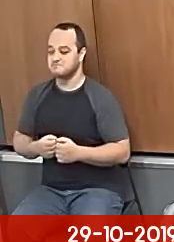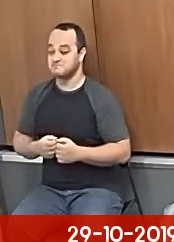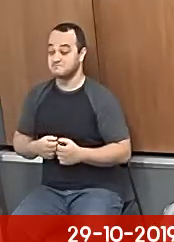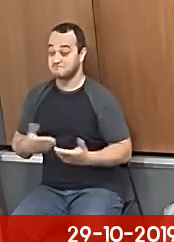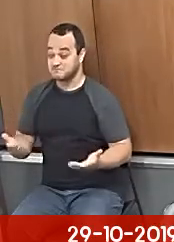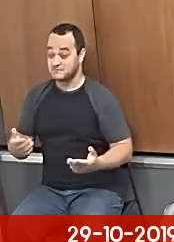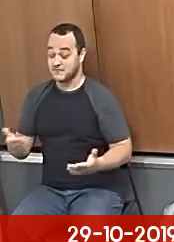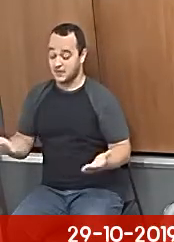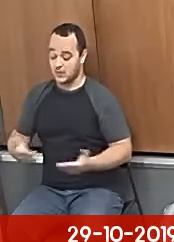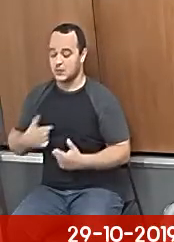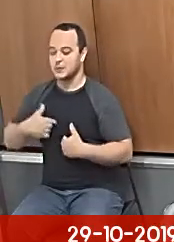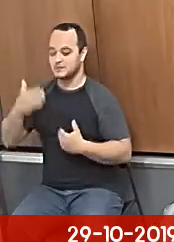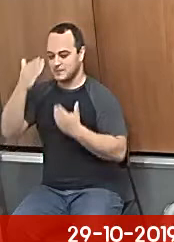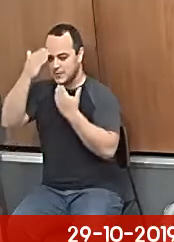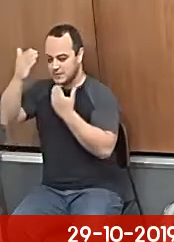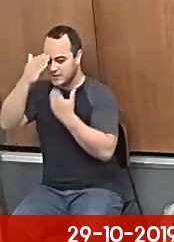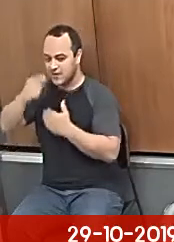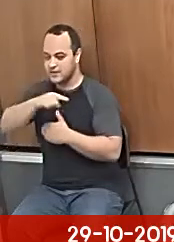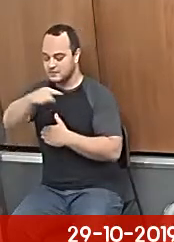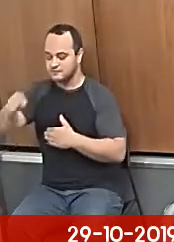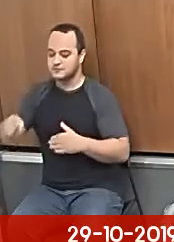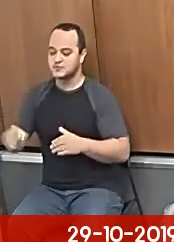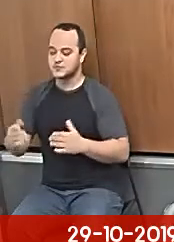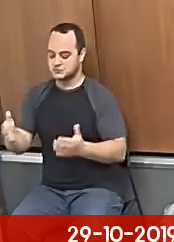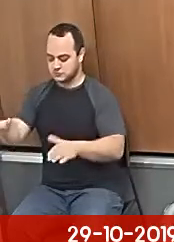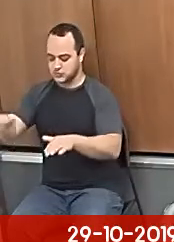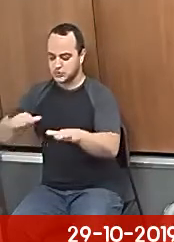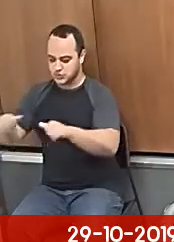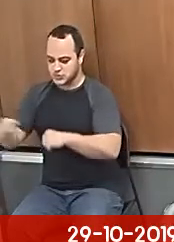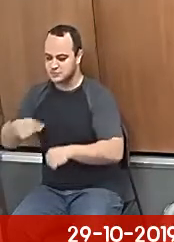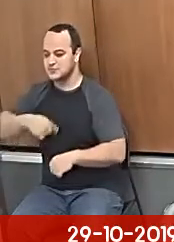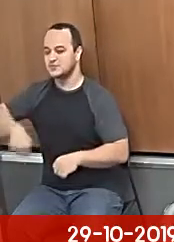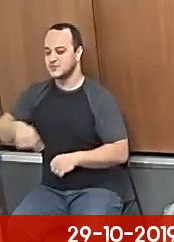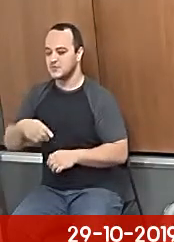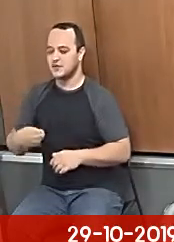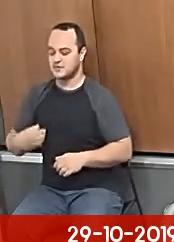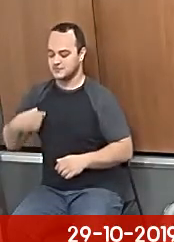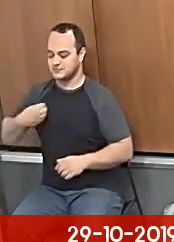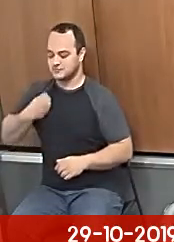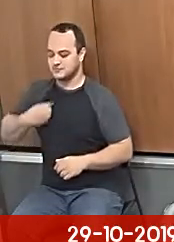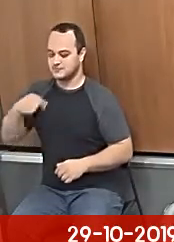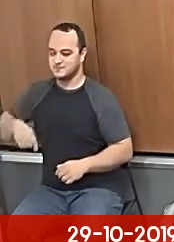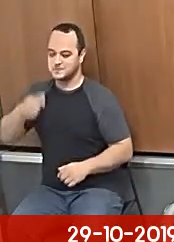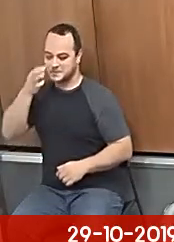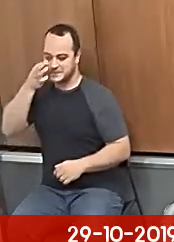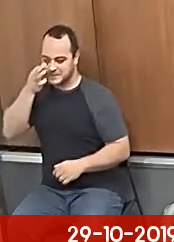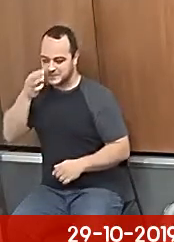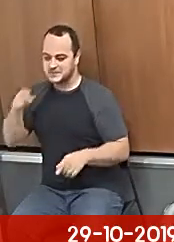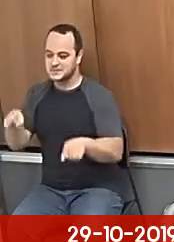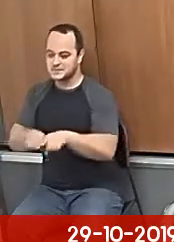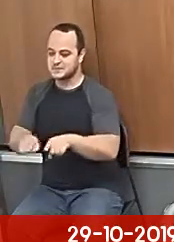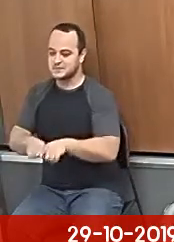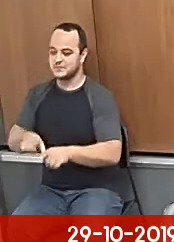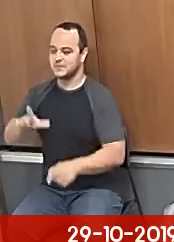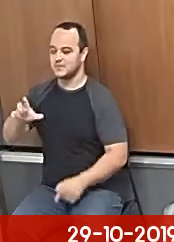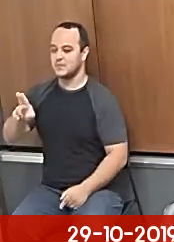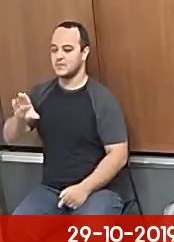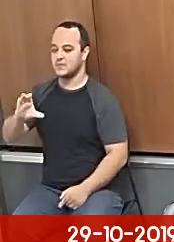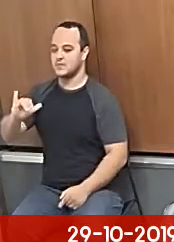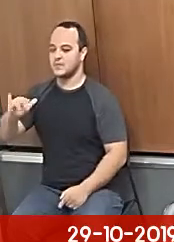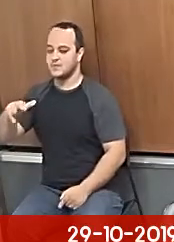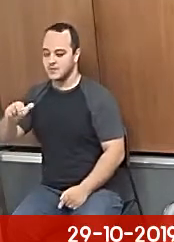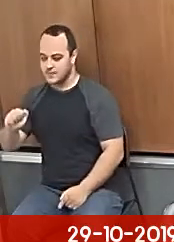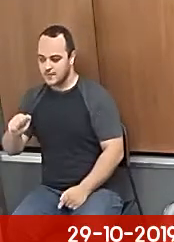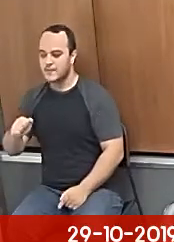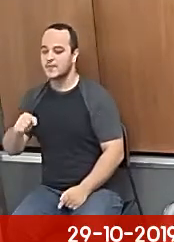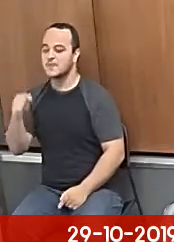com vocês, o vereador Mano Félix, que abriu a porta para a gente também, e principalmente o Luciano Gontijo, que está ali, ele que está sendo a pessoa que nos